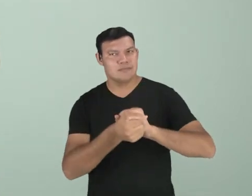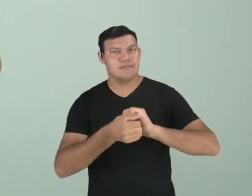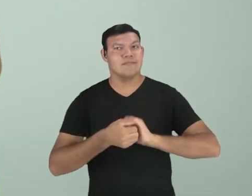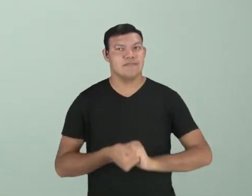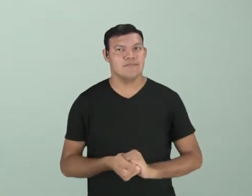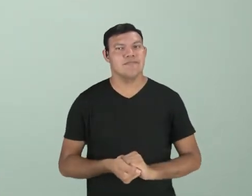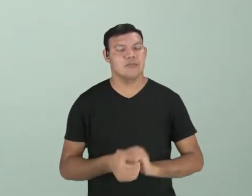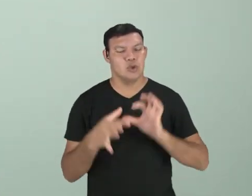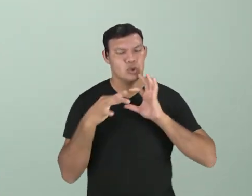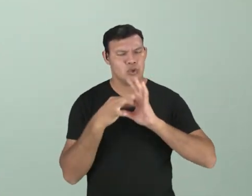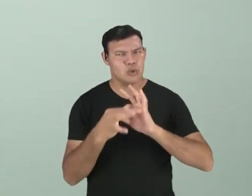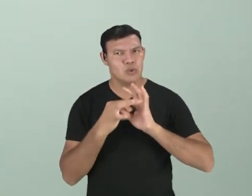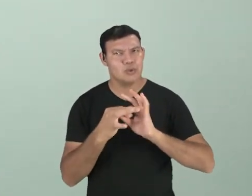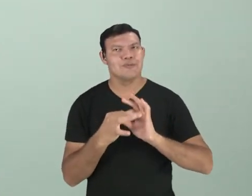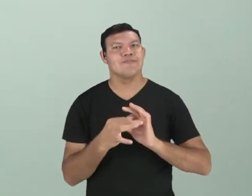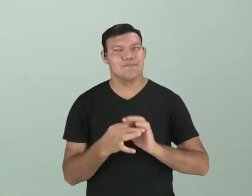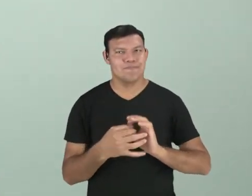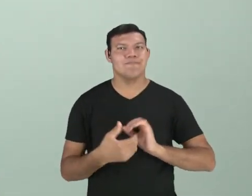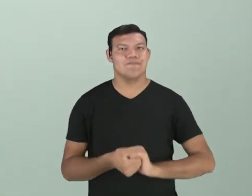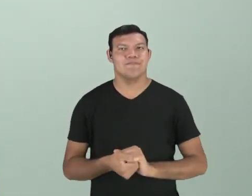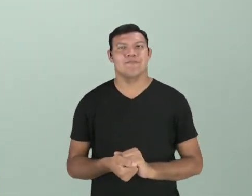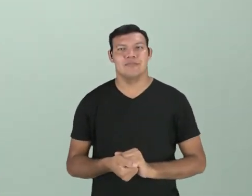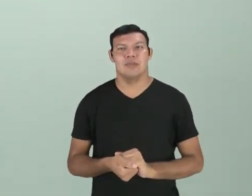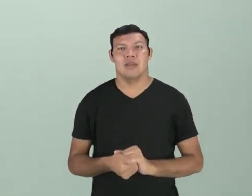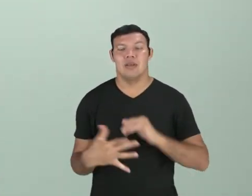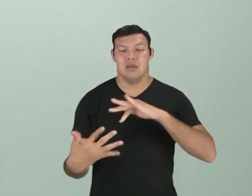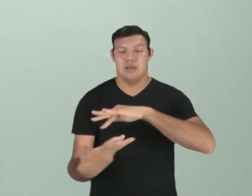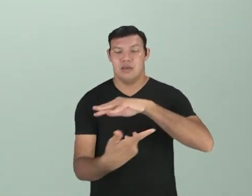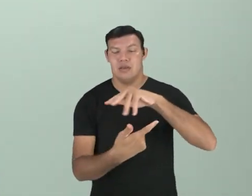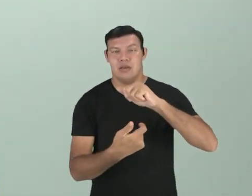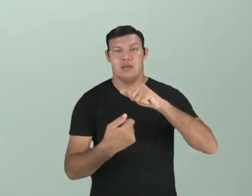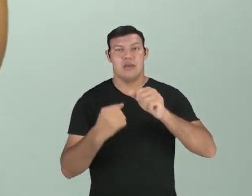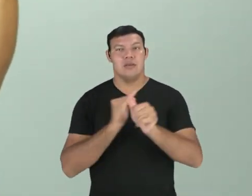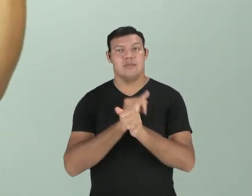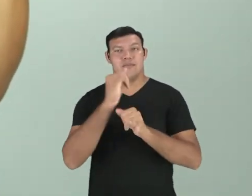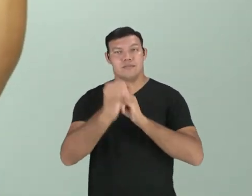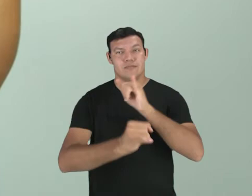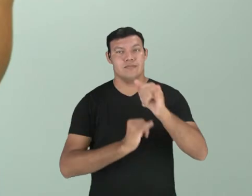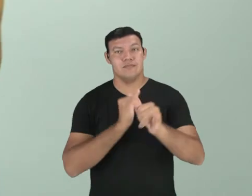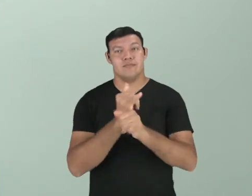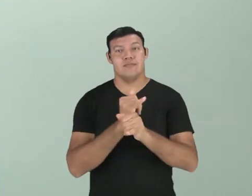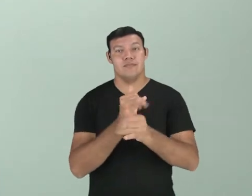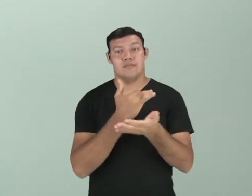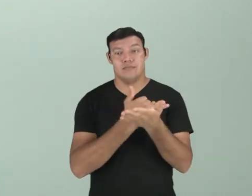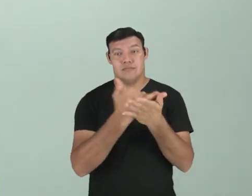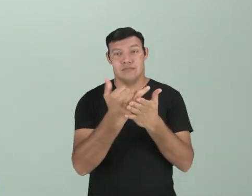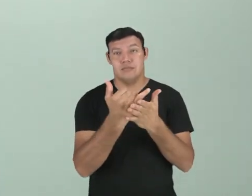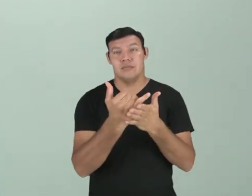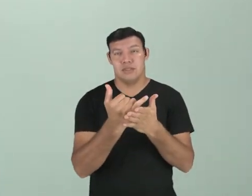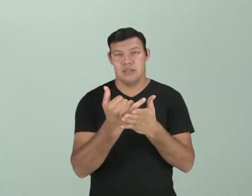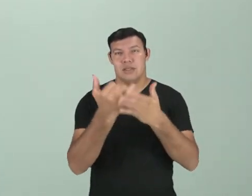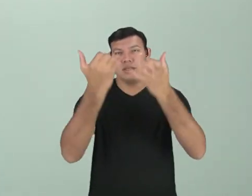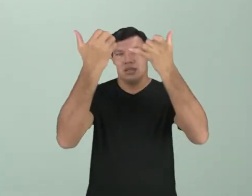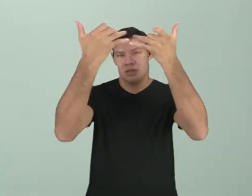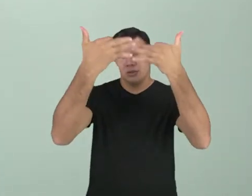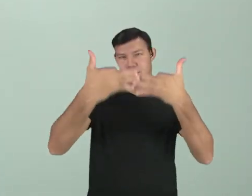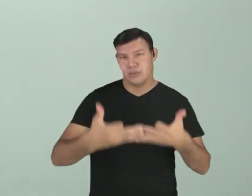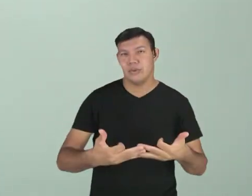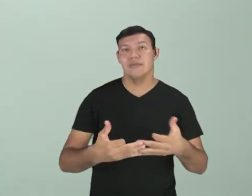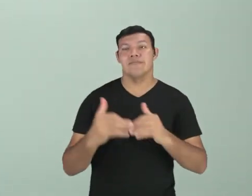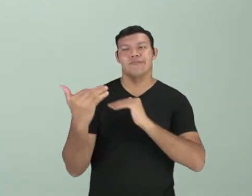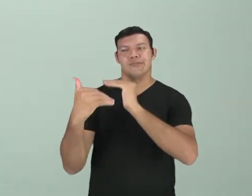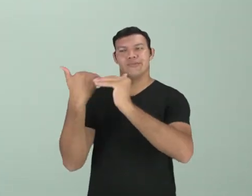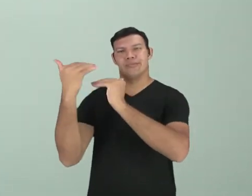fortemente integrado ao mundo virtual. Então é isso, pessoal. Na introdução você vai explanar, no desenvolvimento você